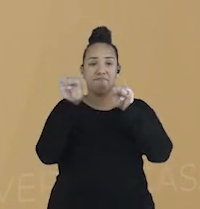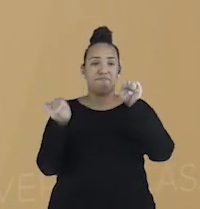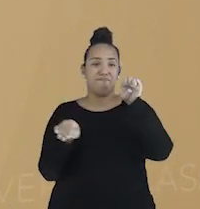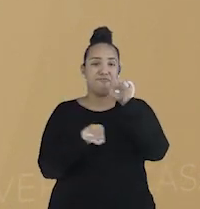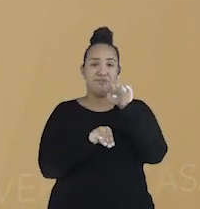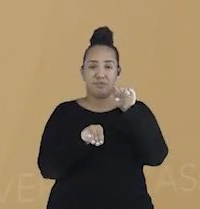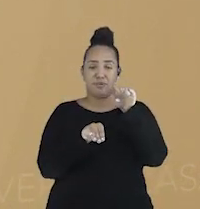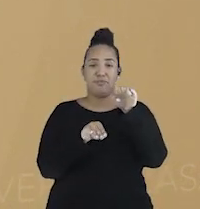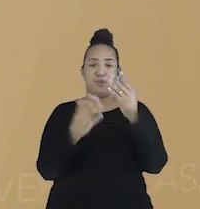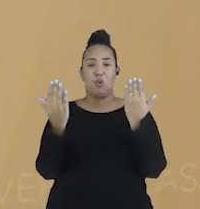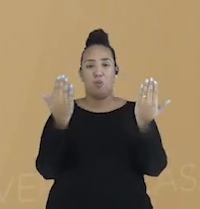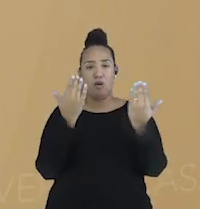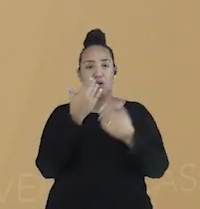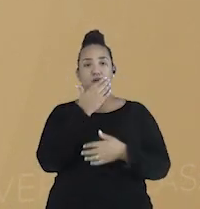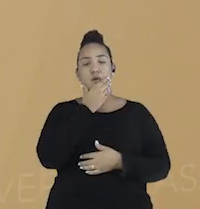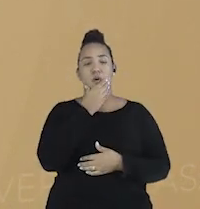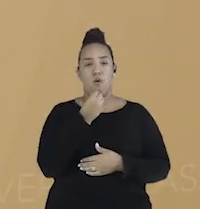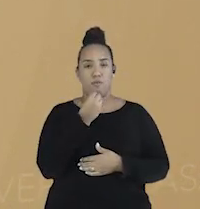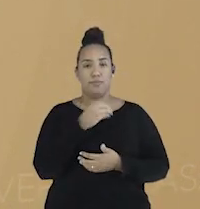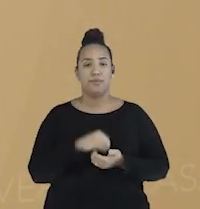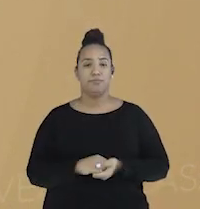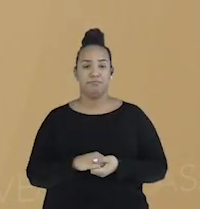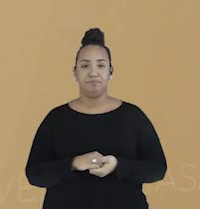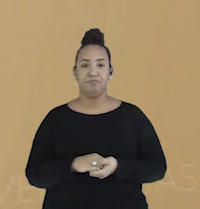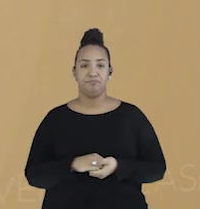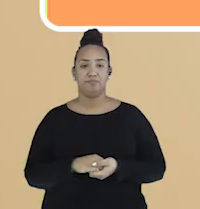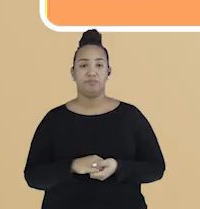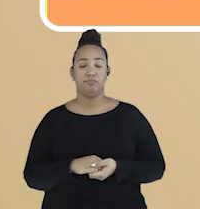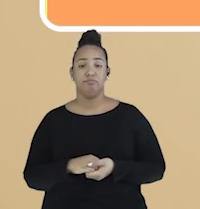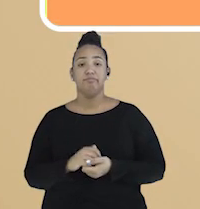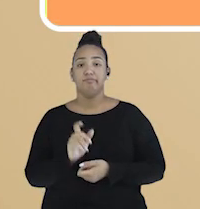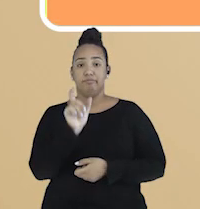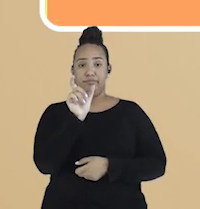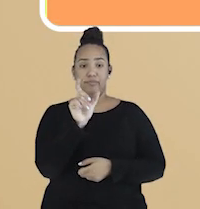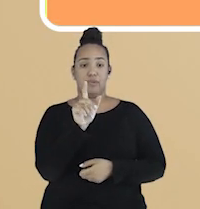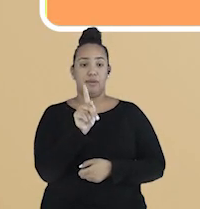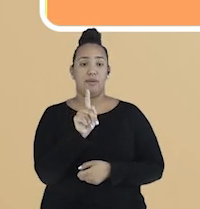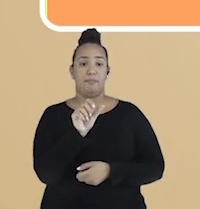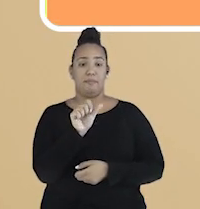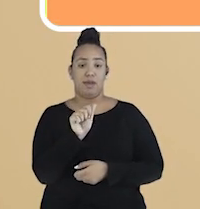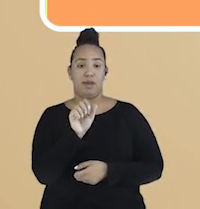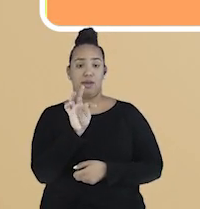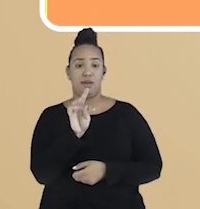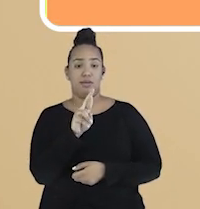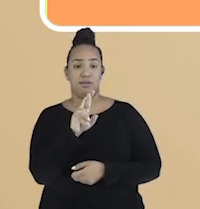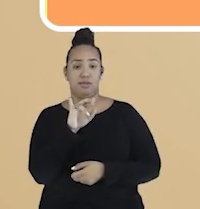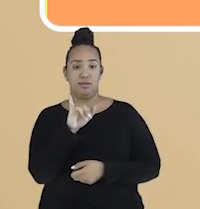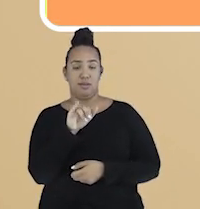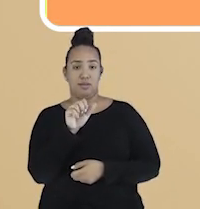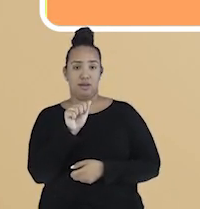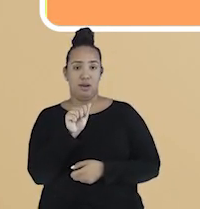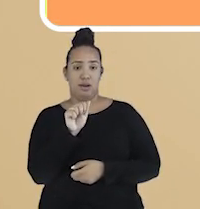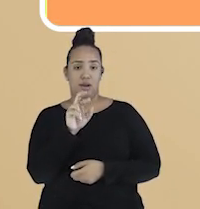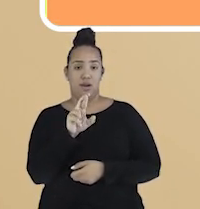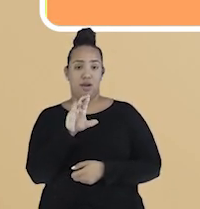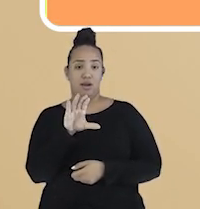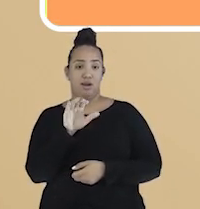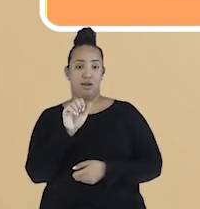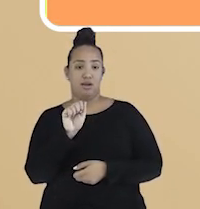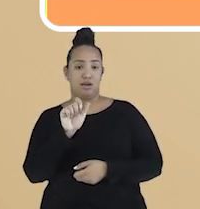sociedades patriarcais. Você conhece essa palavra? Patriarcal vem de patriarca,